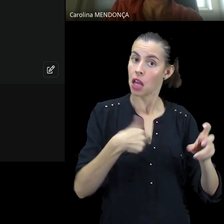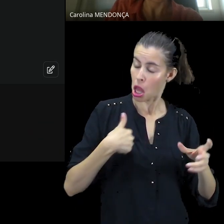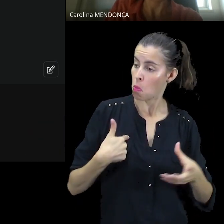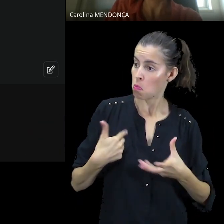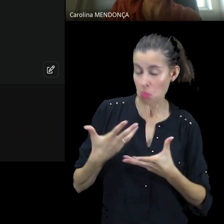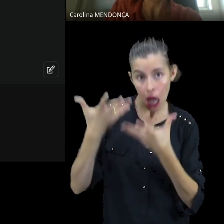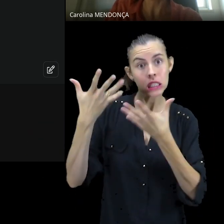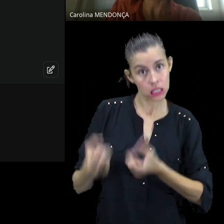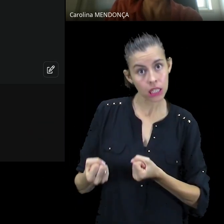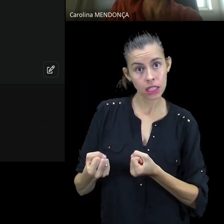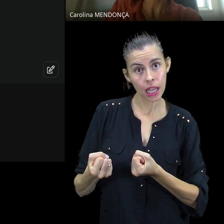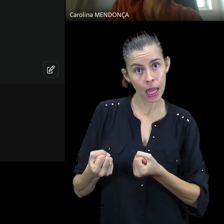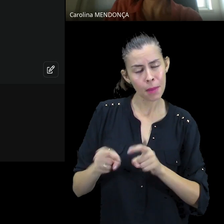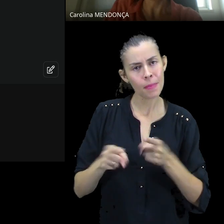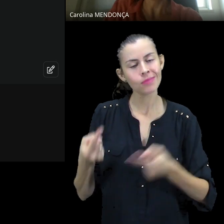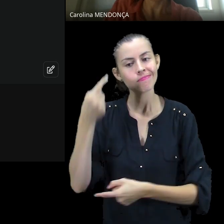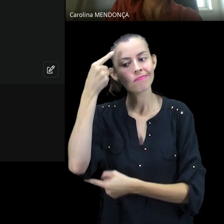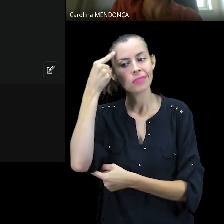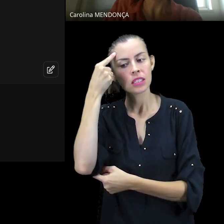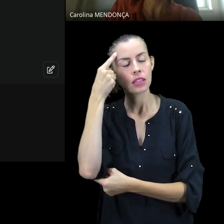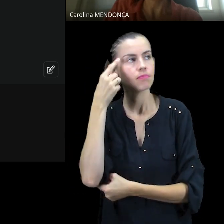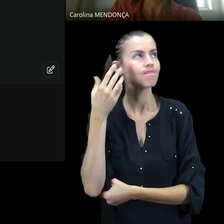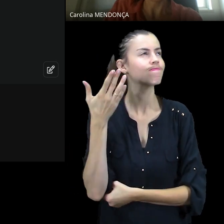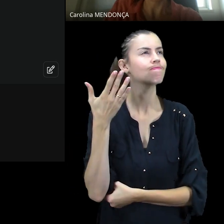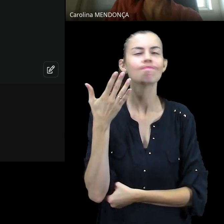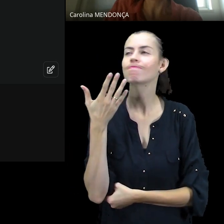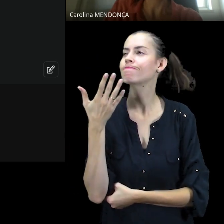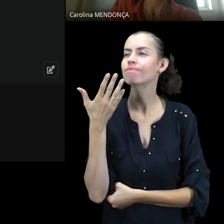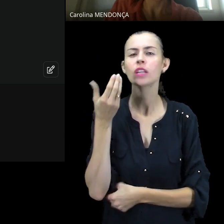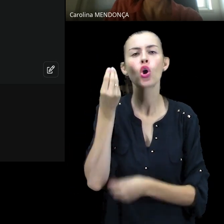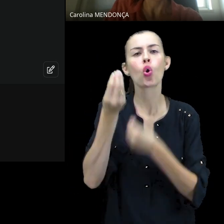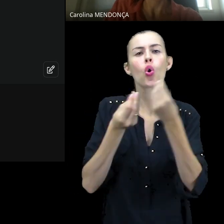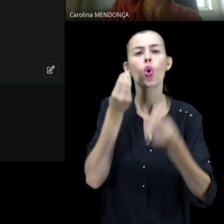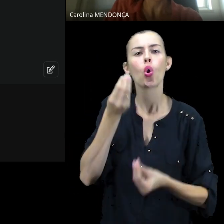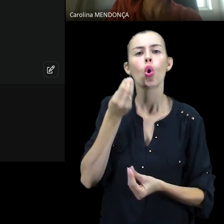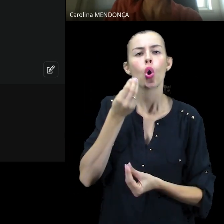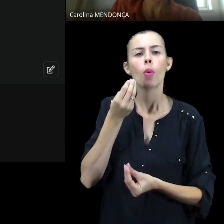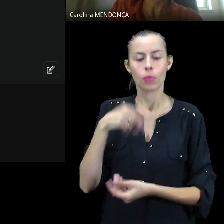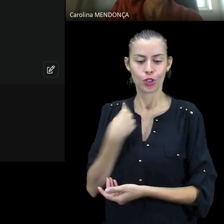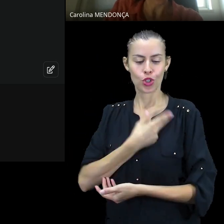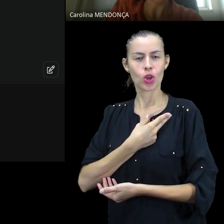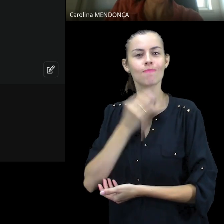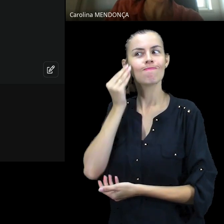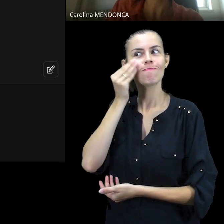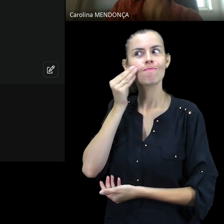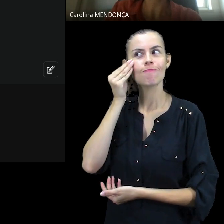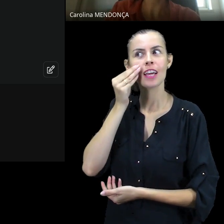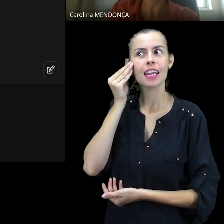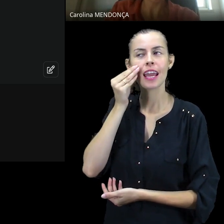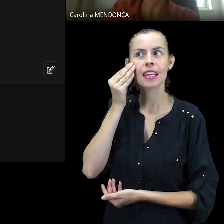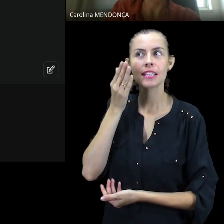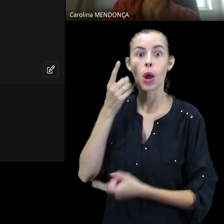prontamente aceitei, claro, mas pensei muito realmente, assim, em como a nossa experiência, na verdade, é algo que ainda